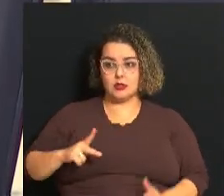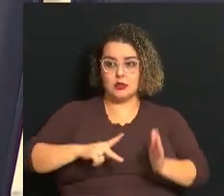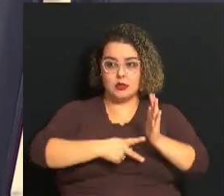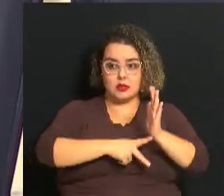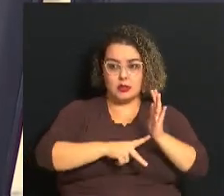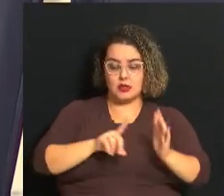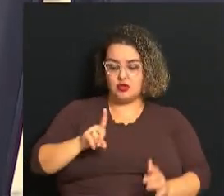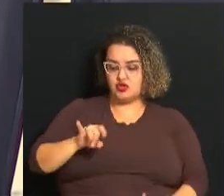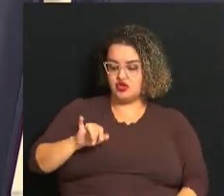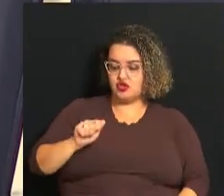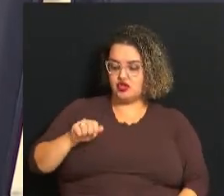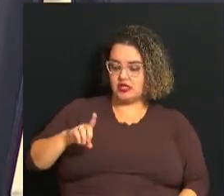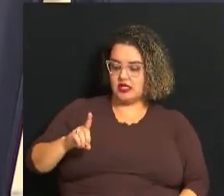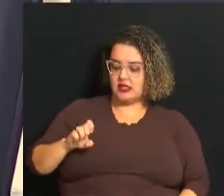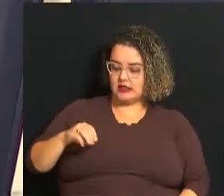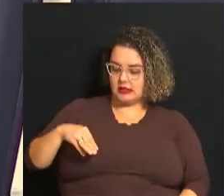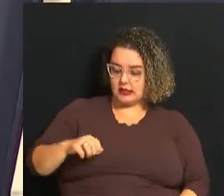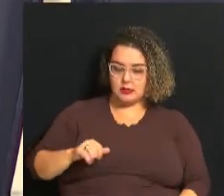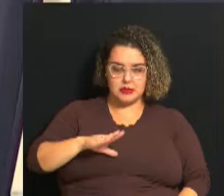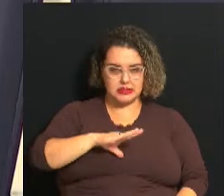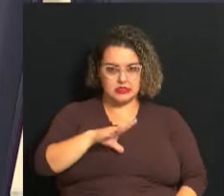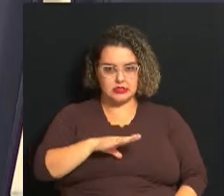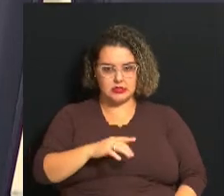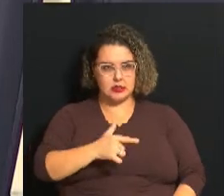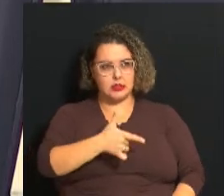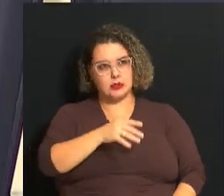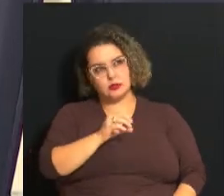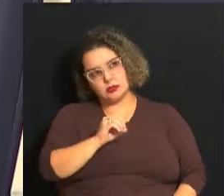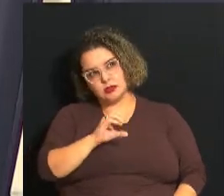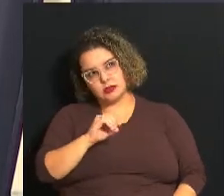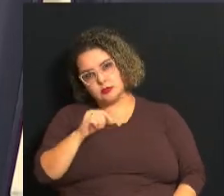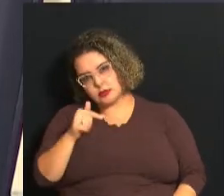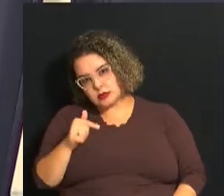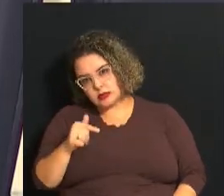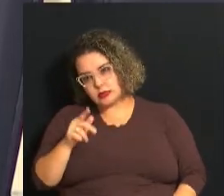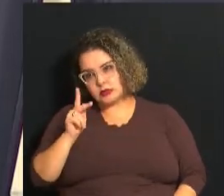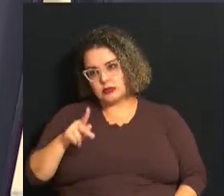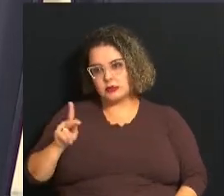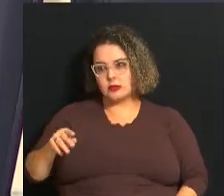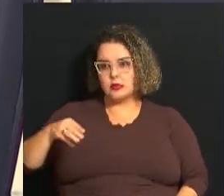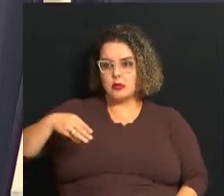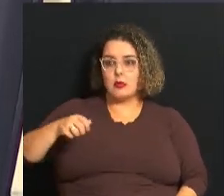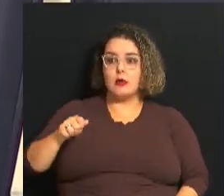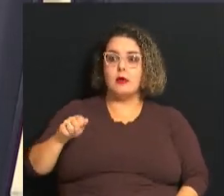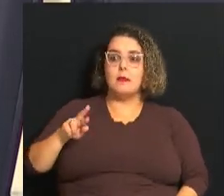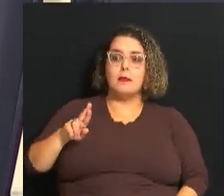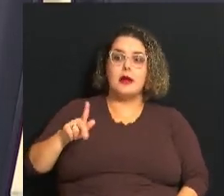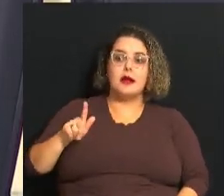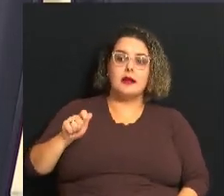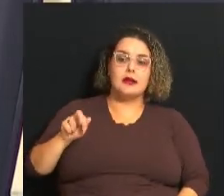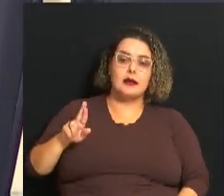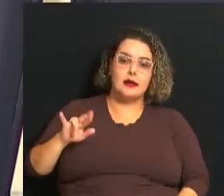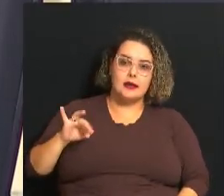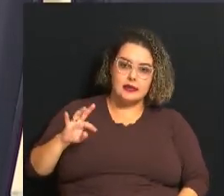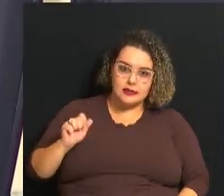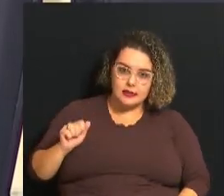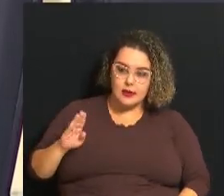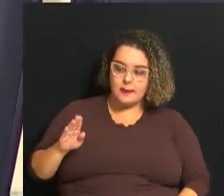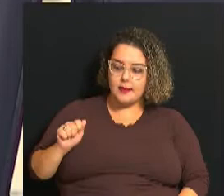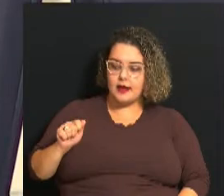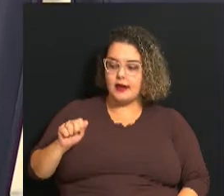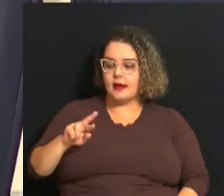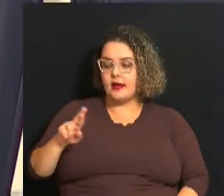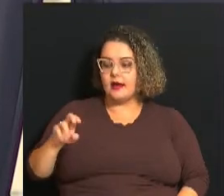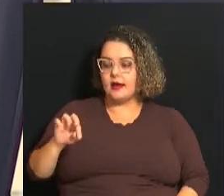Diadema em 2007 da professora Margarida Barreto nos ajudar né naquela